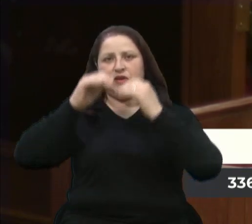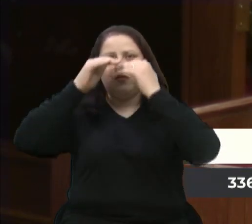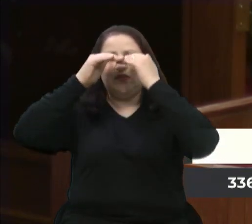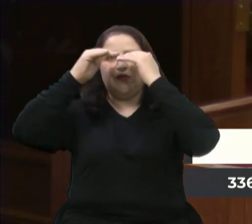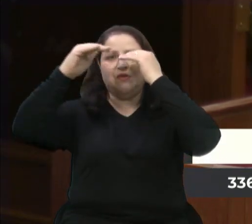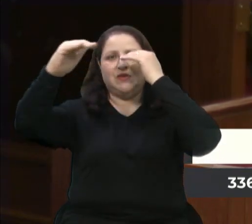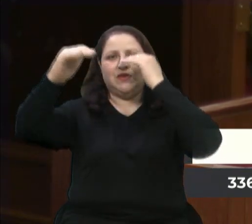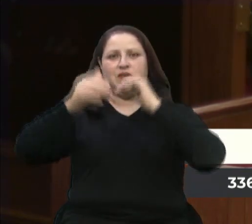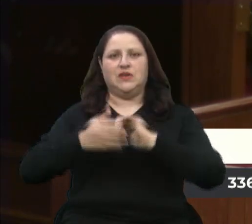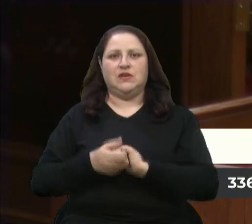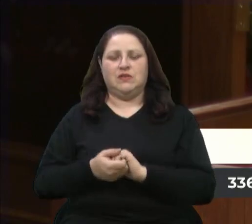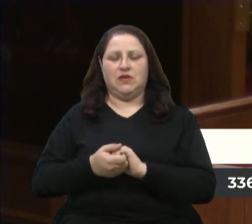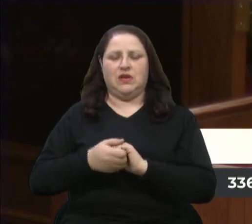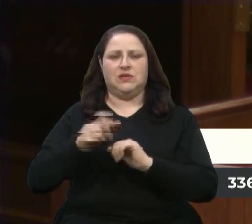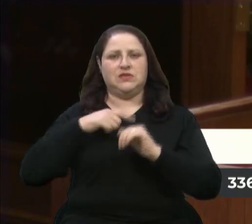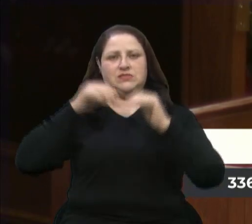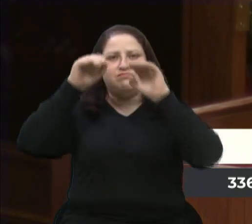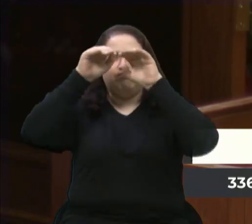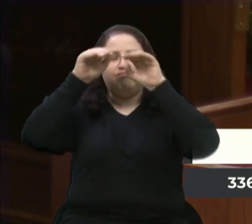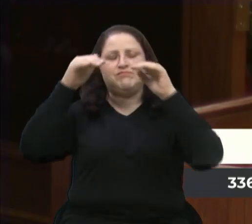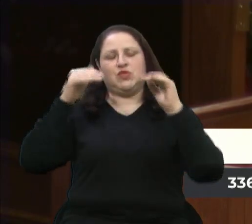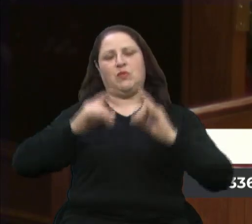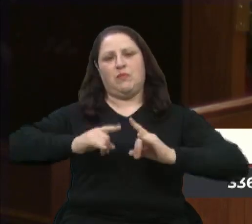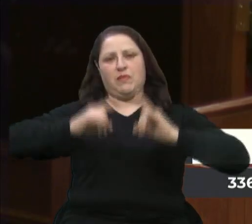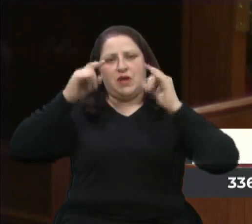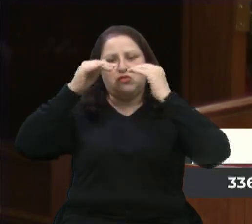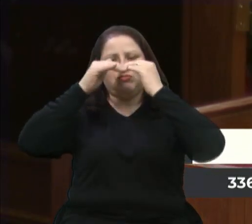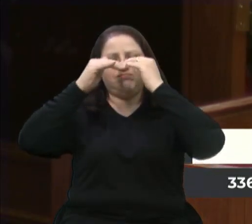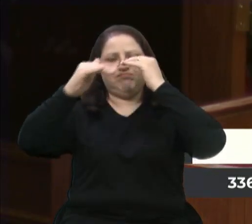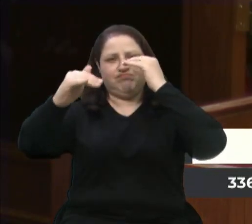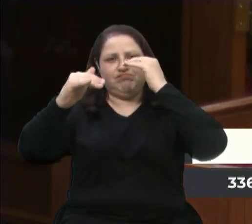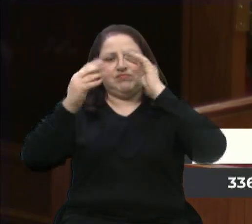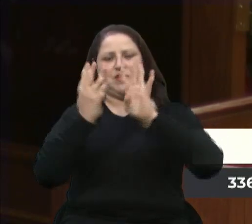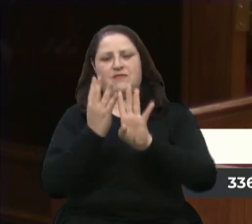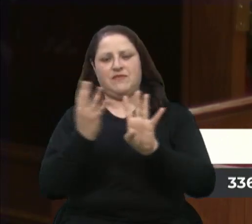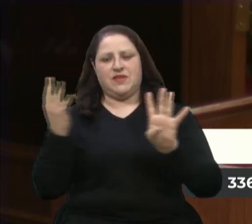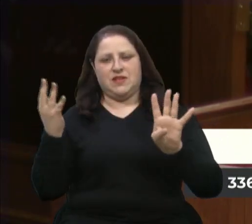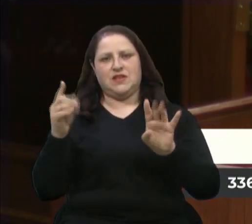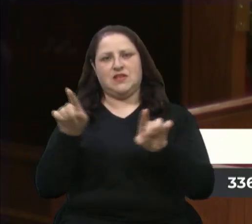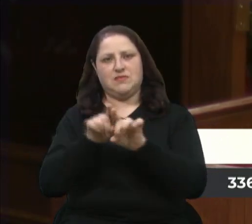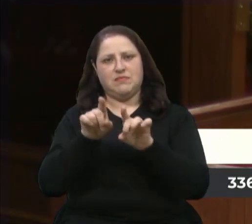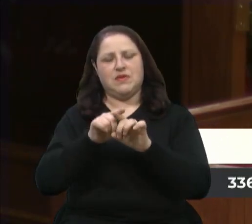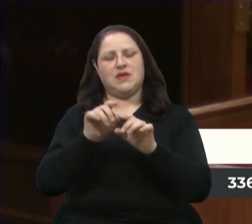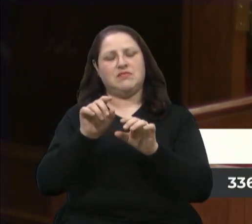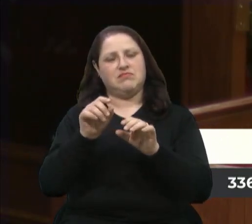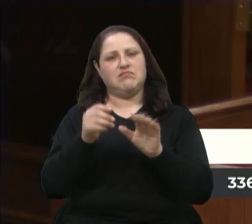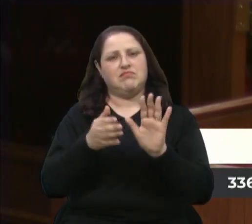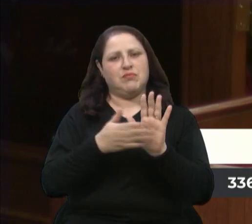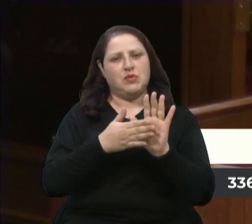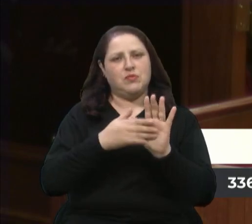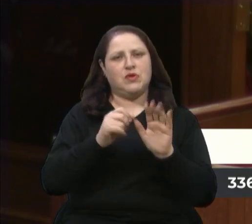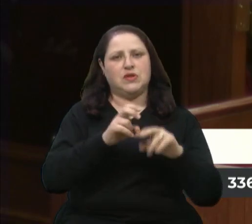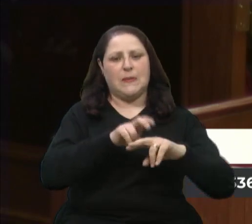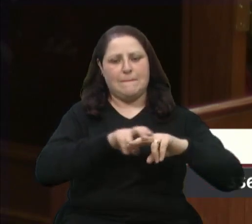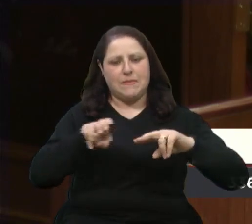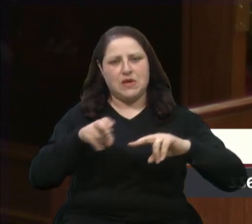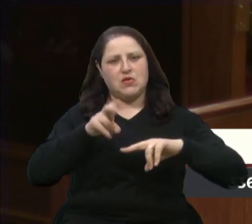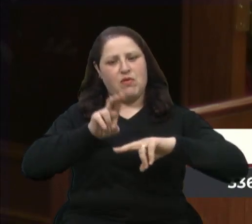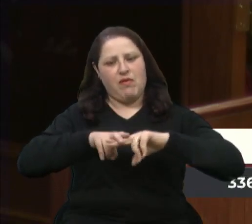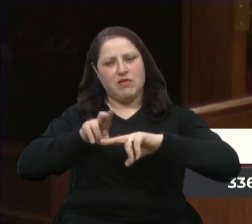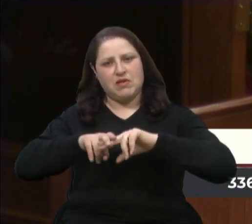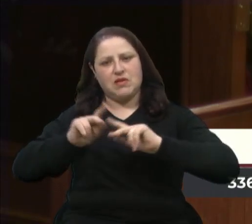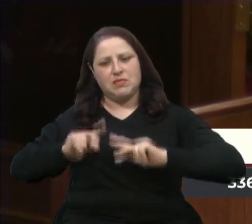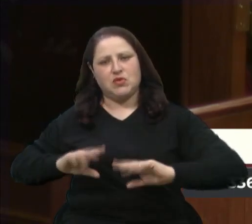toldos na frente da UBS, e até colocar bancos, cadeira para o pessoal sentar, para poder ficar mais